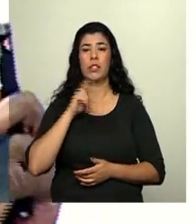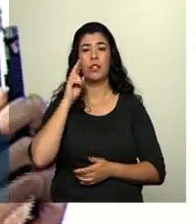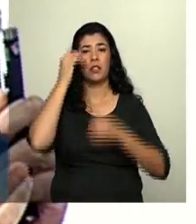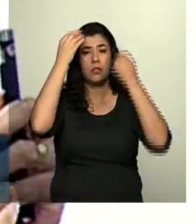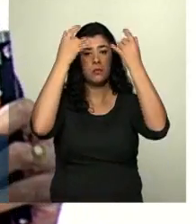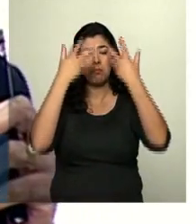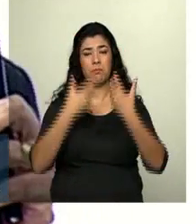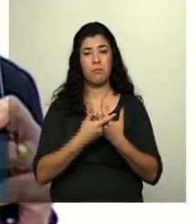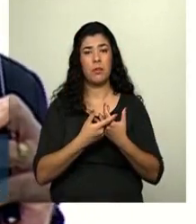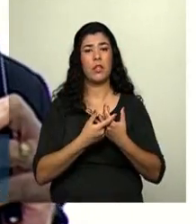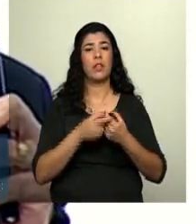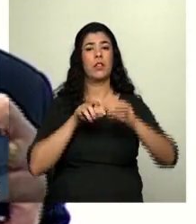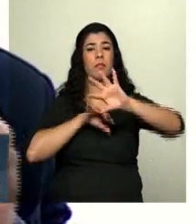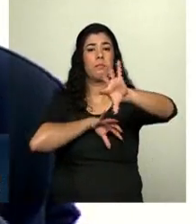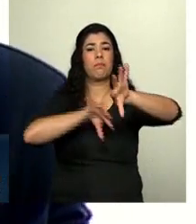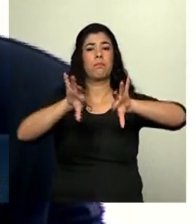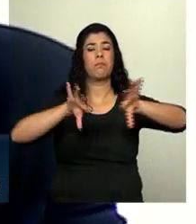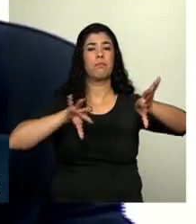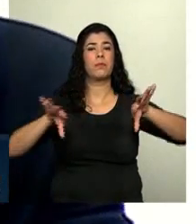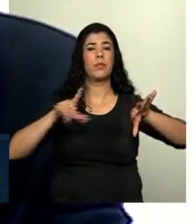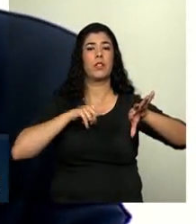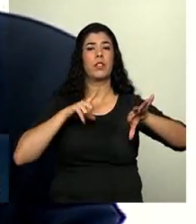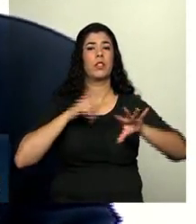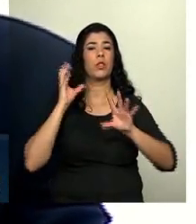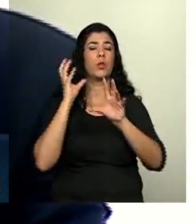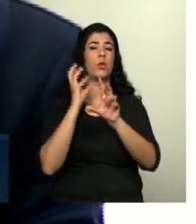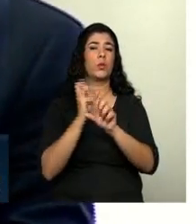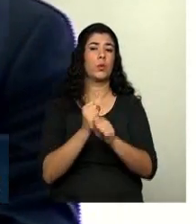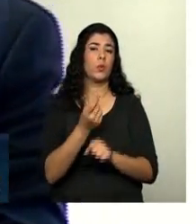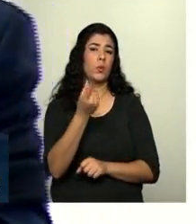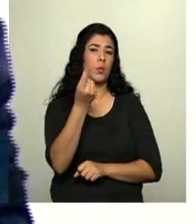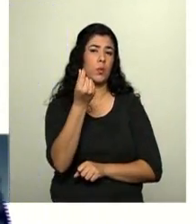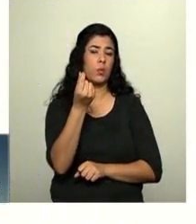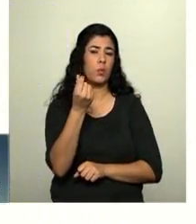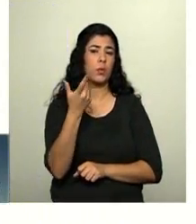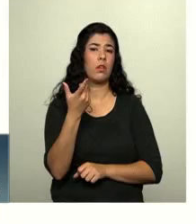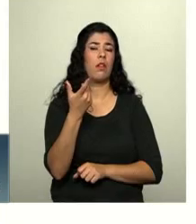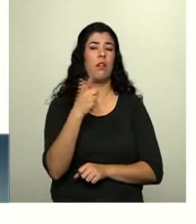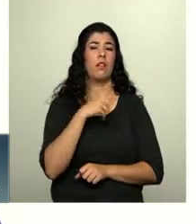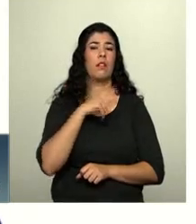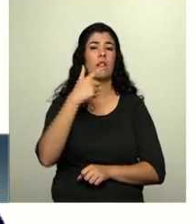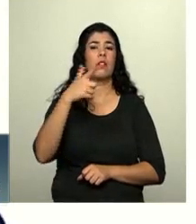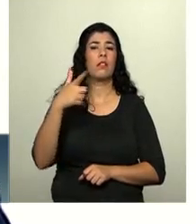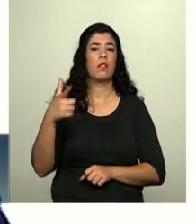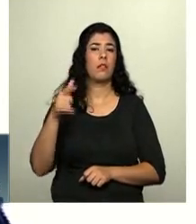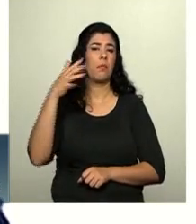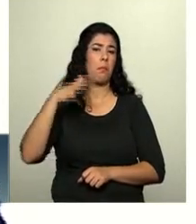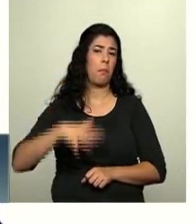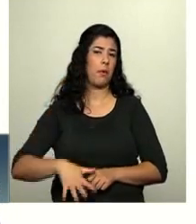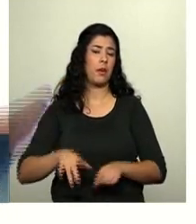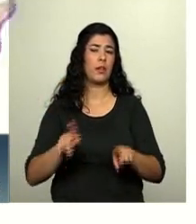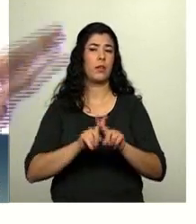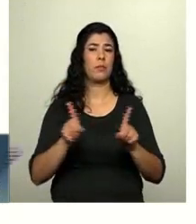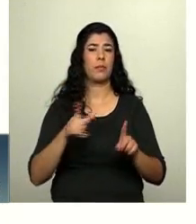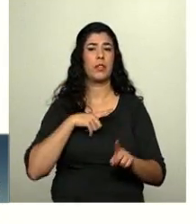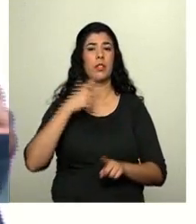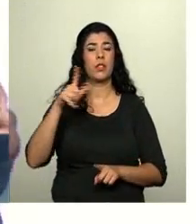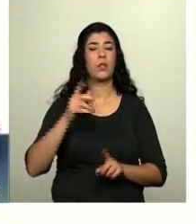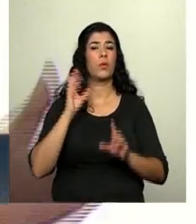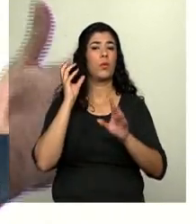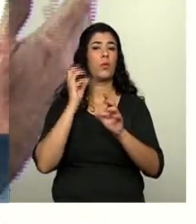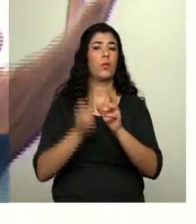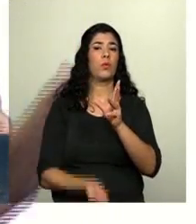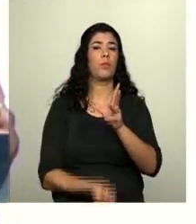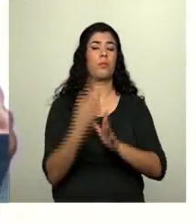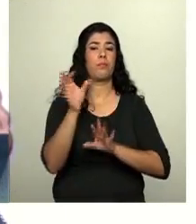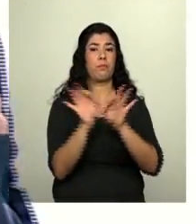da pulverização ou seja o ticket médio Ele é baixo mas existem obviamente outras operações mais relevantes como Aquela da Fiat